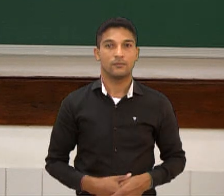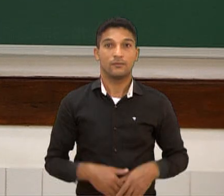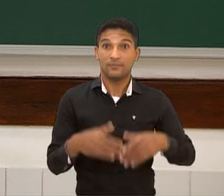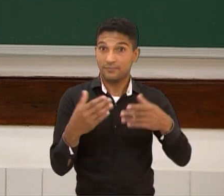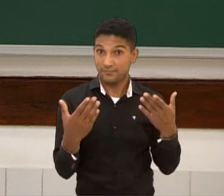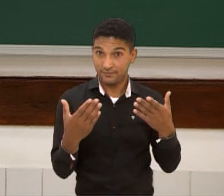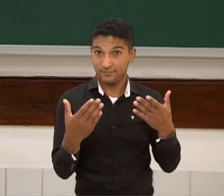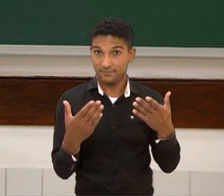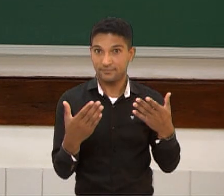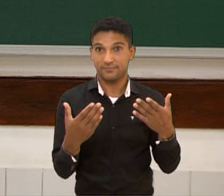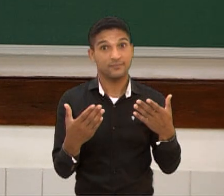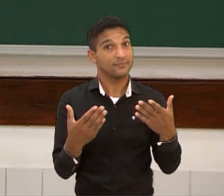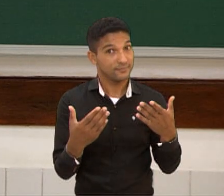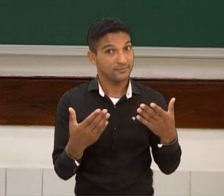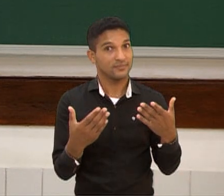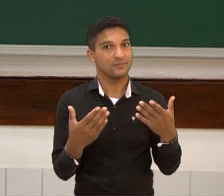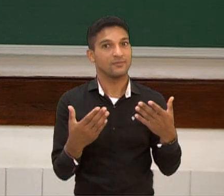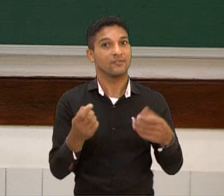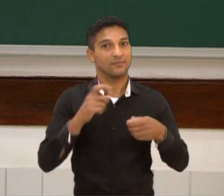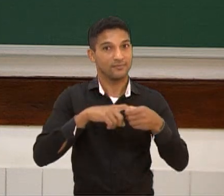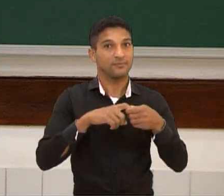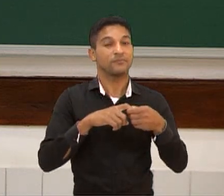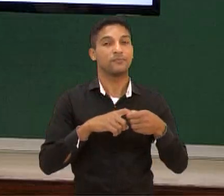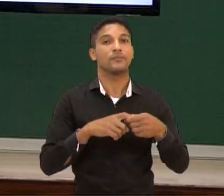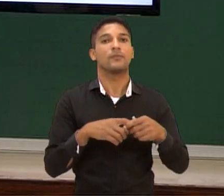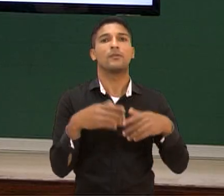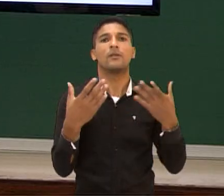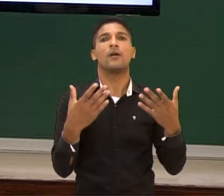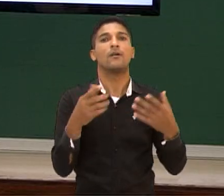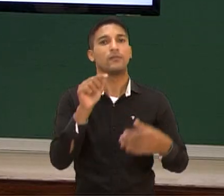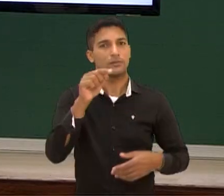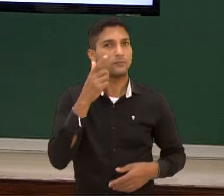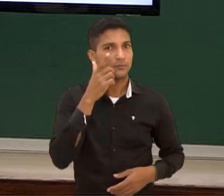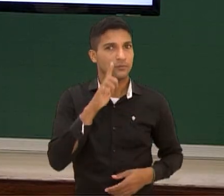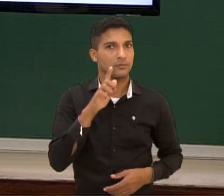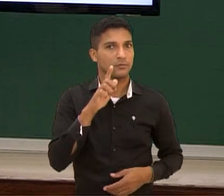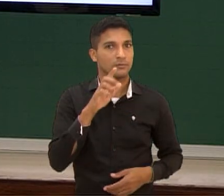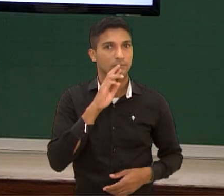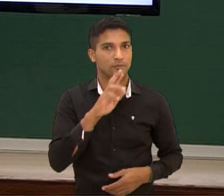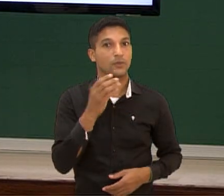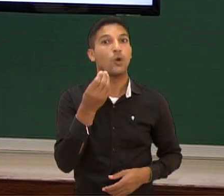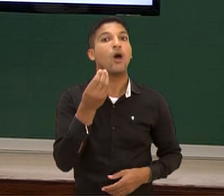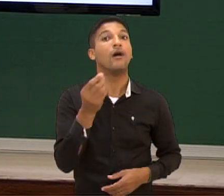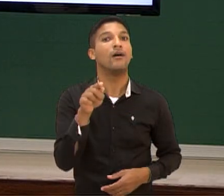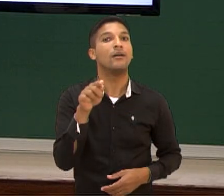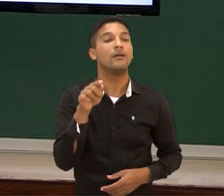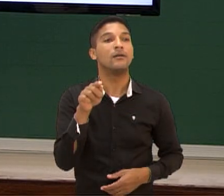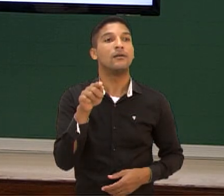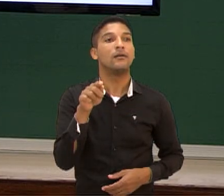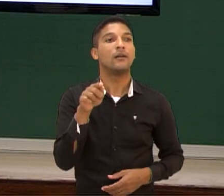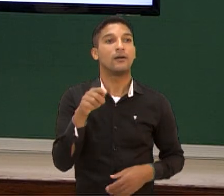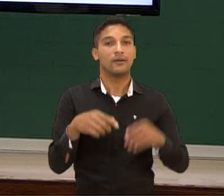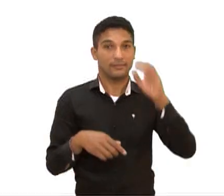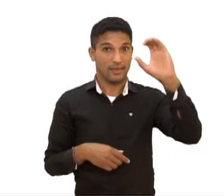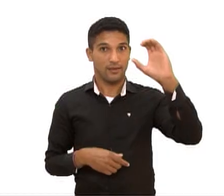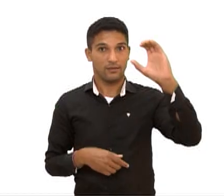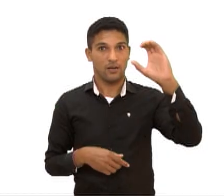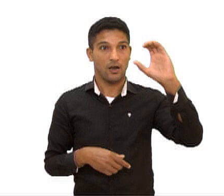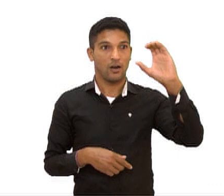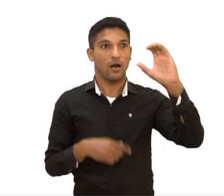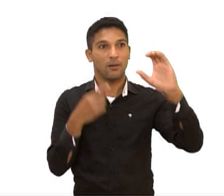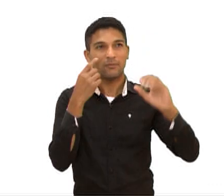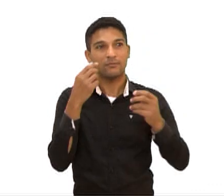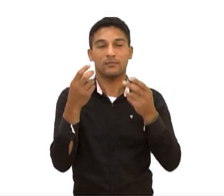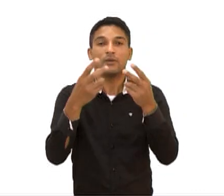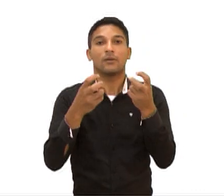Vamos lá, galera, corrigir a letra C e a letra D. Como que ficou aí para vocês? Então, a letra C, certo? Tenho 35 décimos,